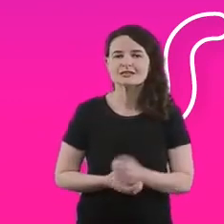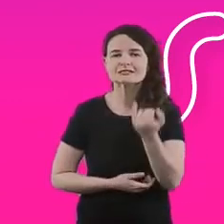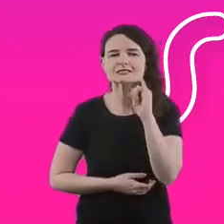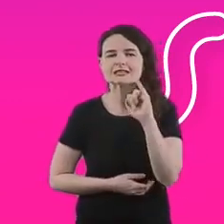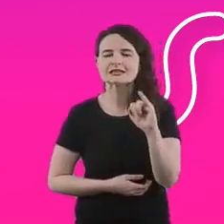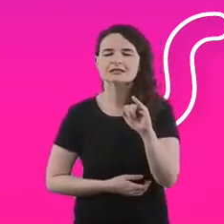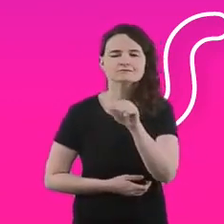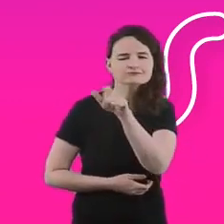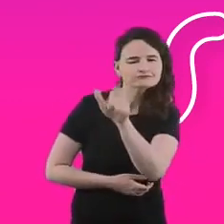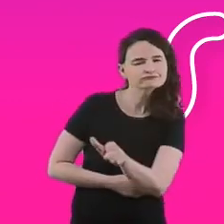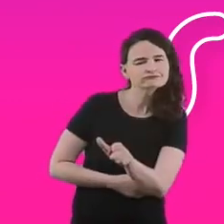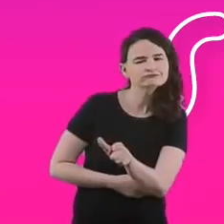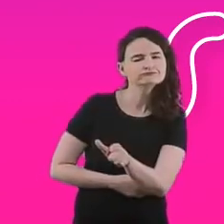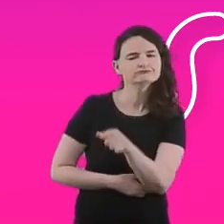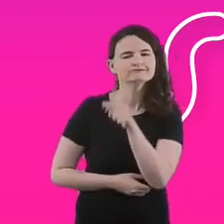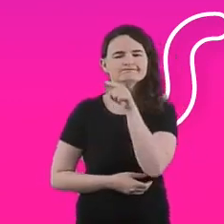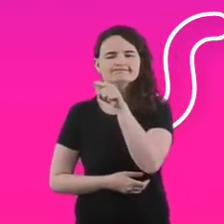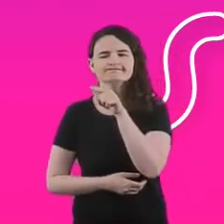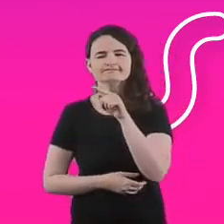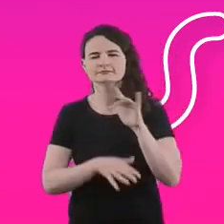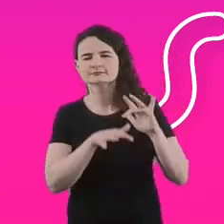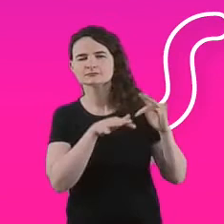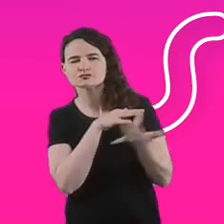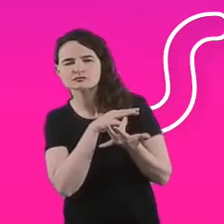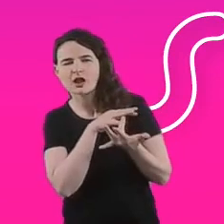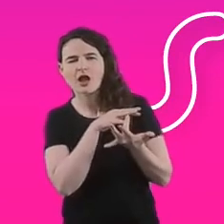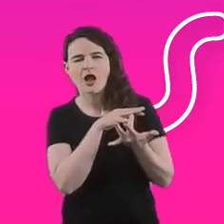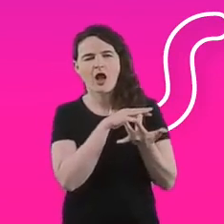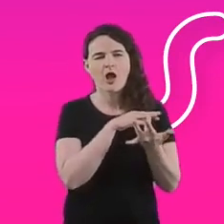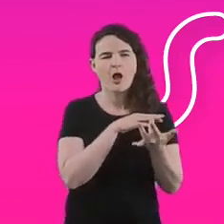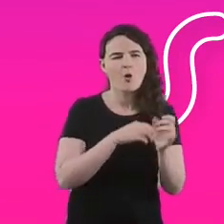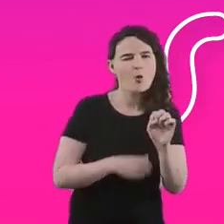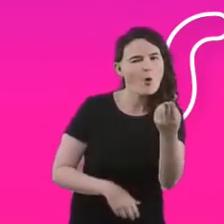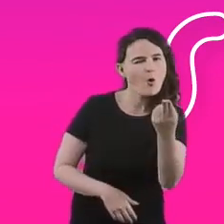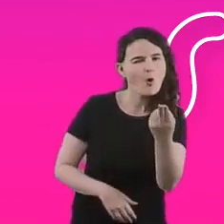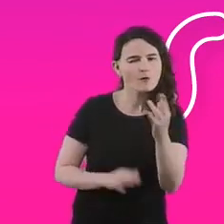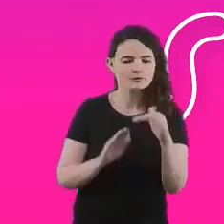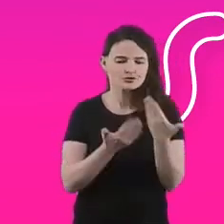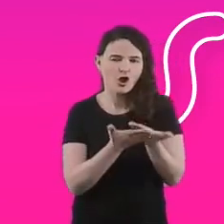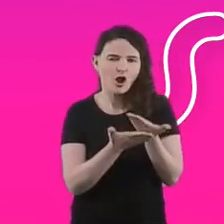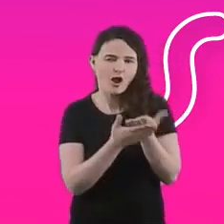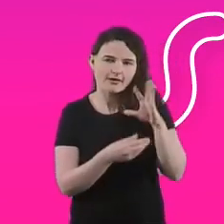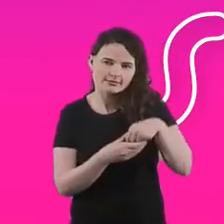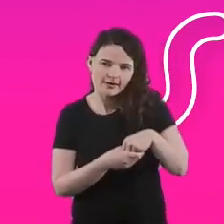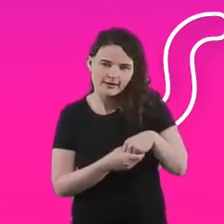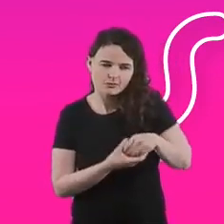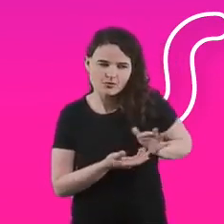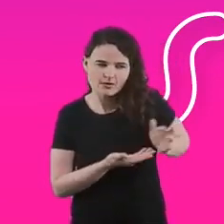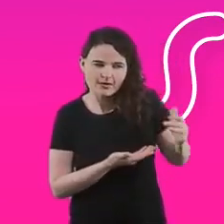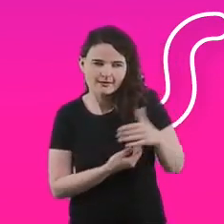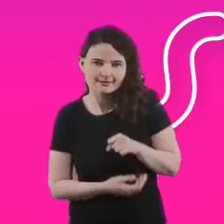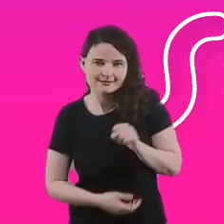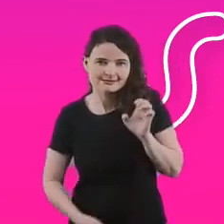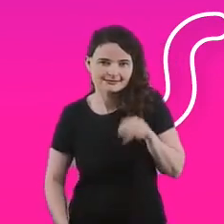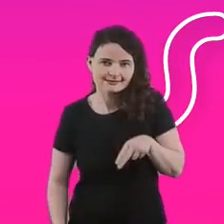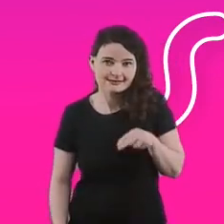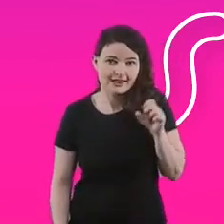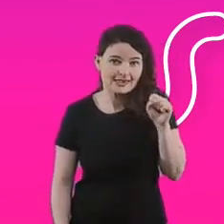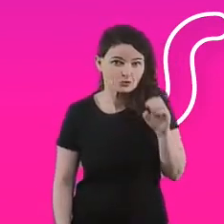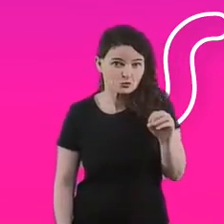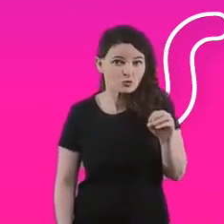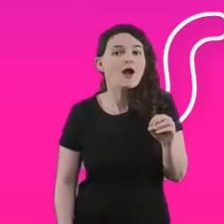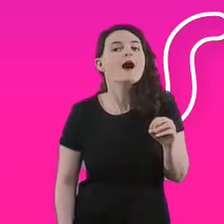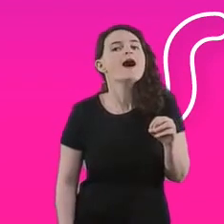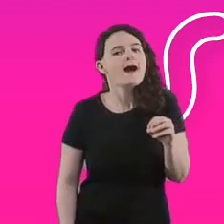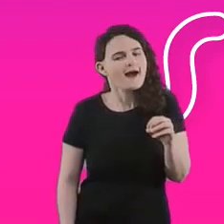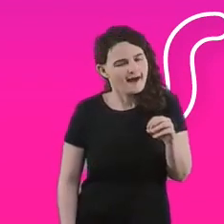que esse usuário tem informações da escola dele no censo escolar, eu consigo construir um perfil muito mais completo, e a partir